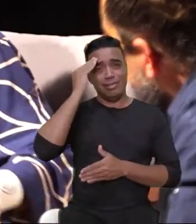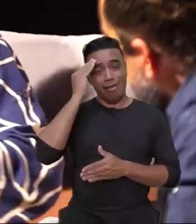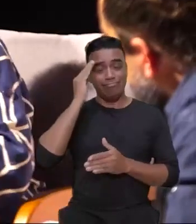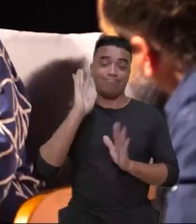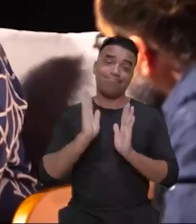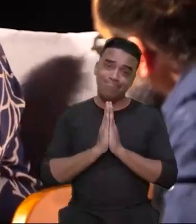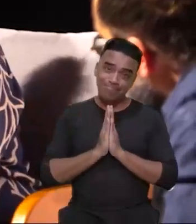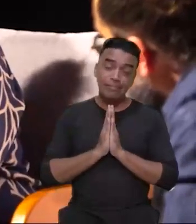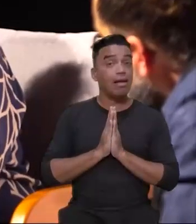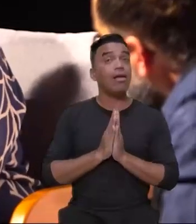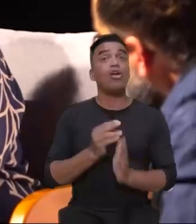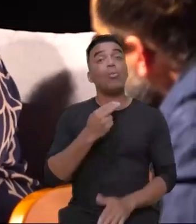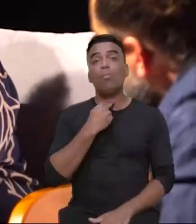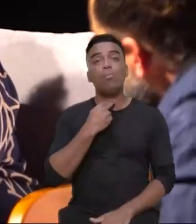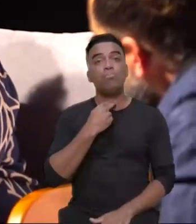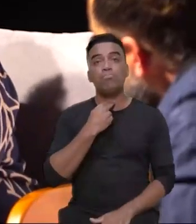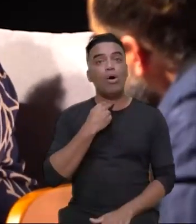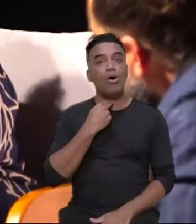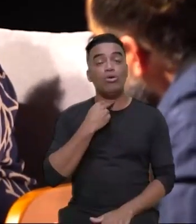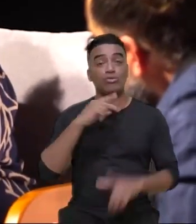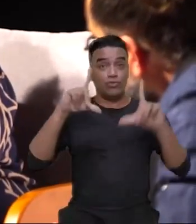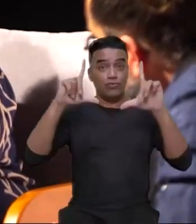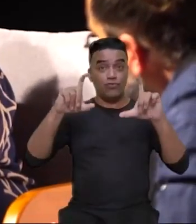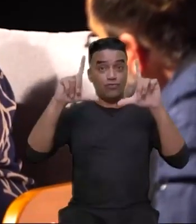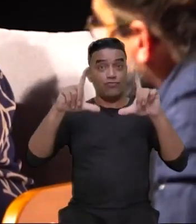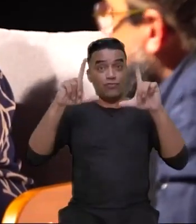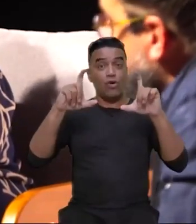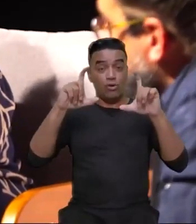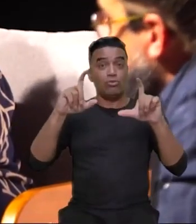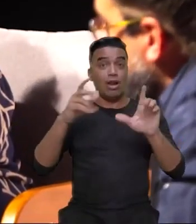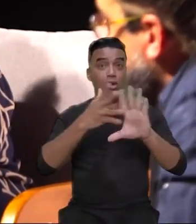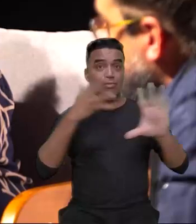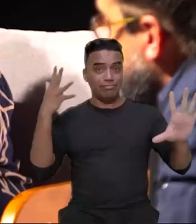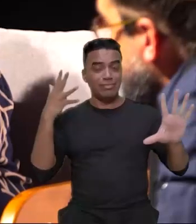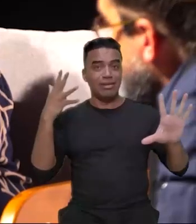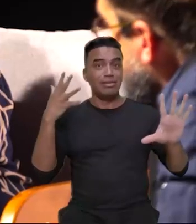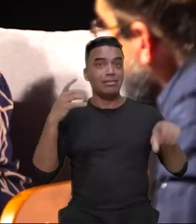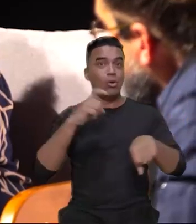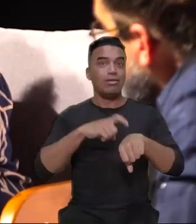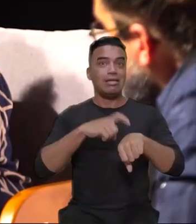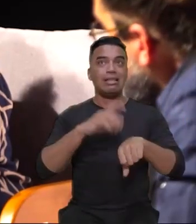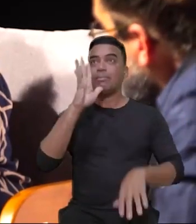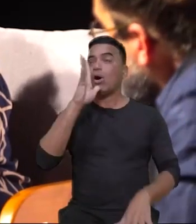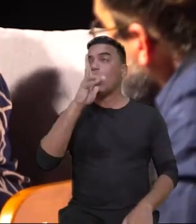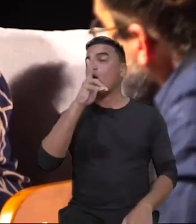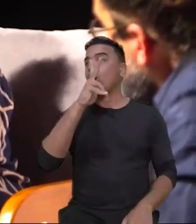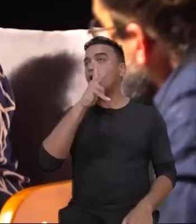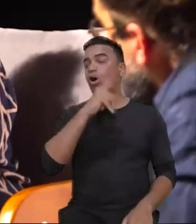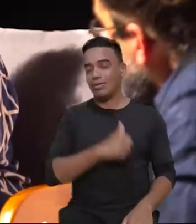imensa. Eu não posso levantar para tirar foto na hora do autógrafo, senão isso vai acabar depois da